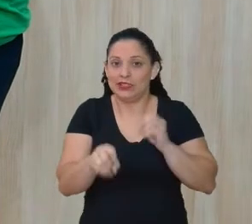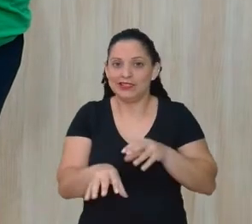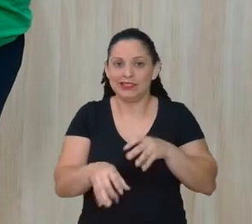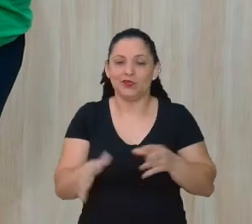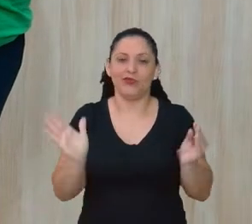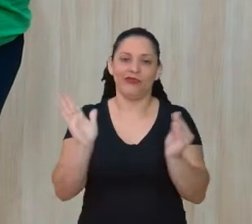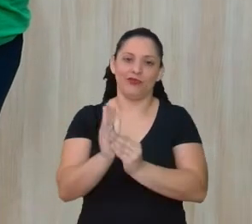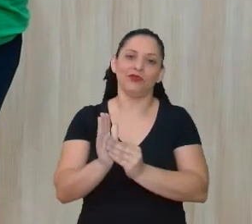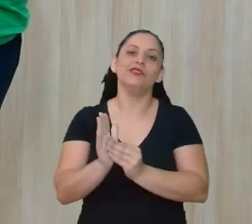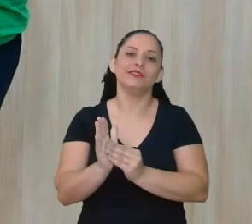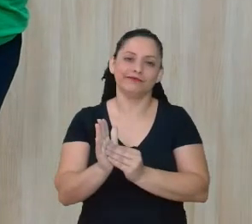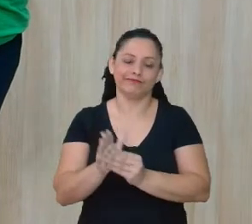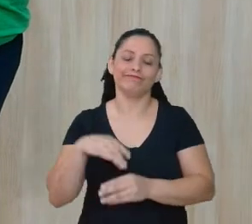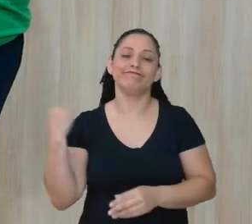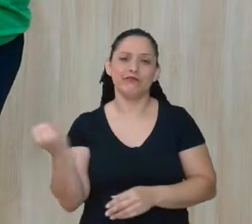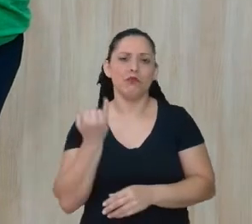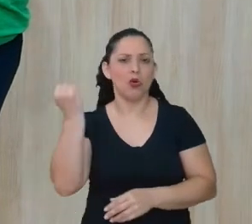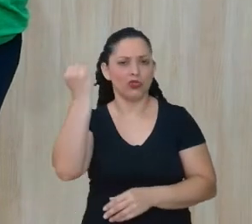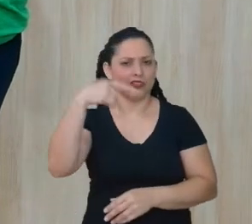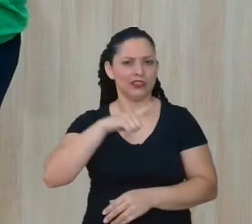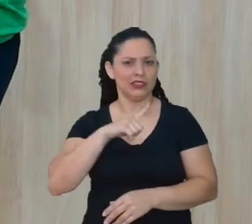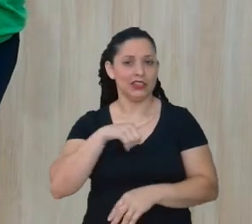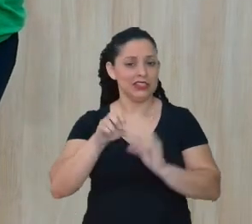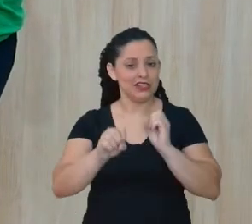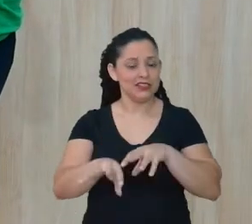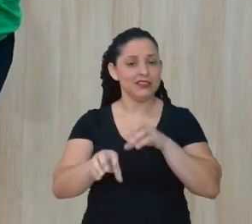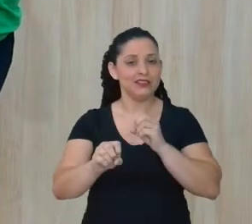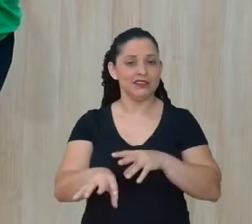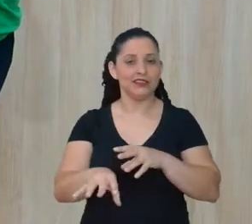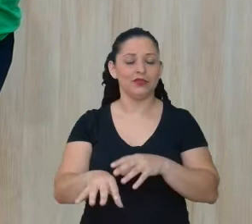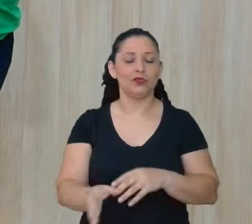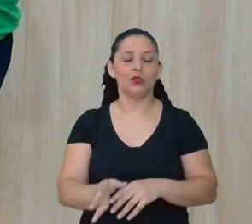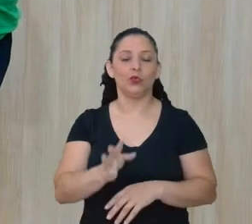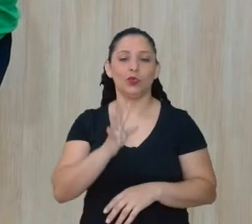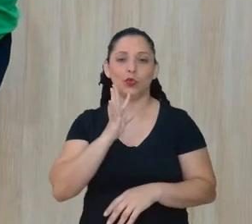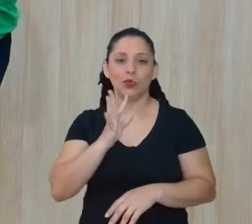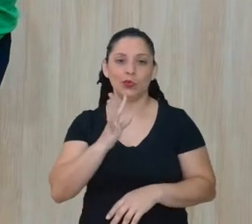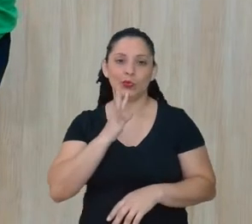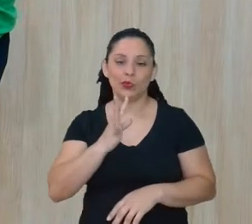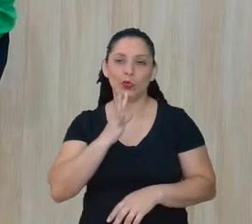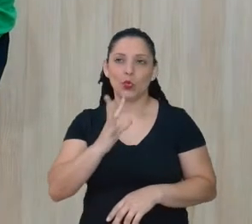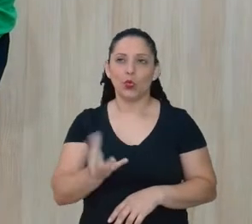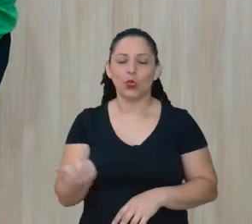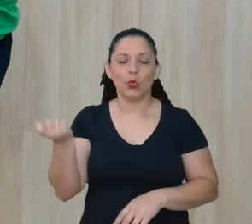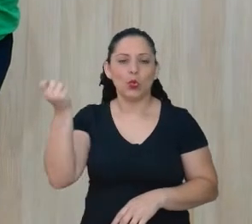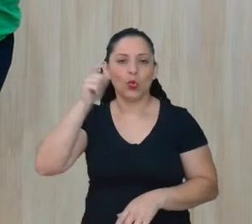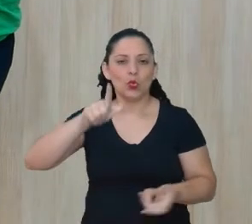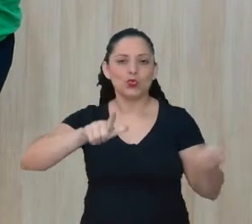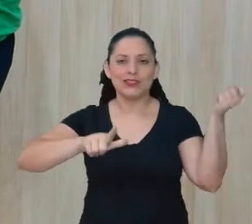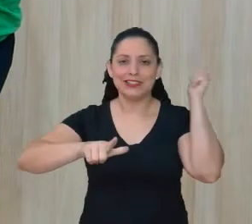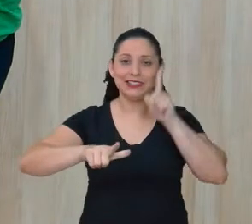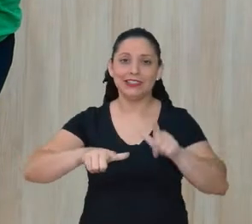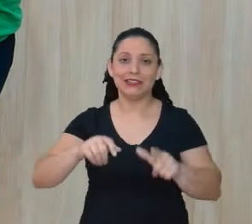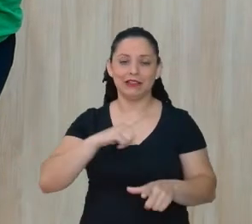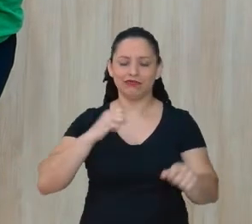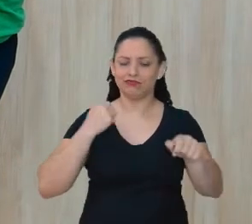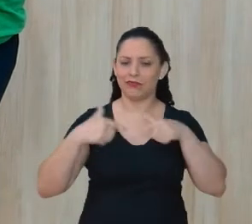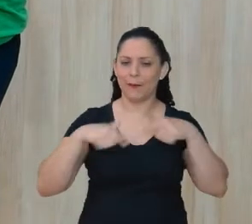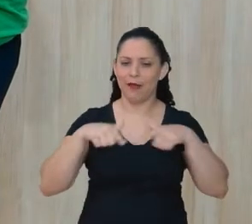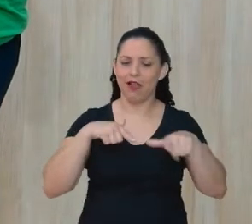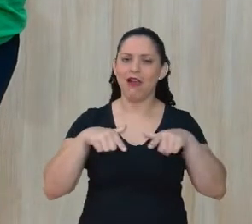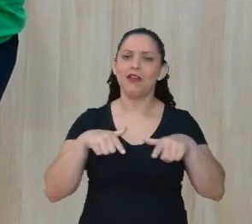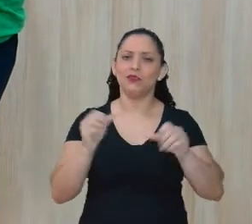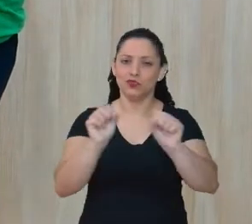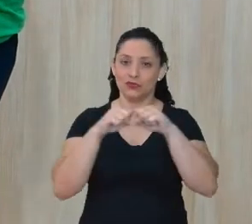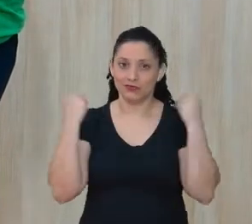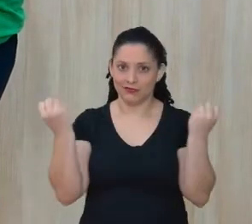ensino, pessoal, é muito importante para que a gente consiga ter uma posição de emprego dentro da sociedade, né?